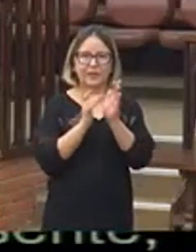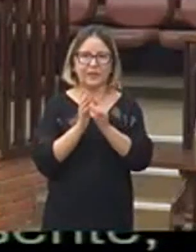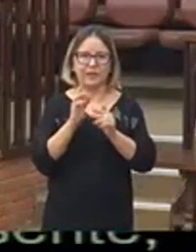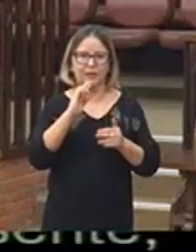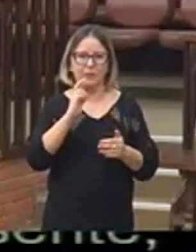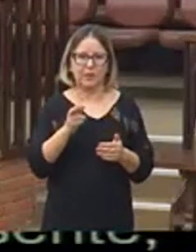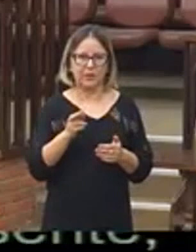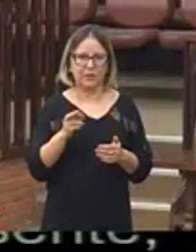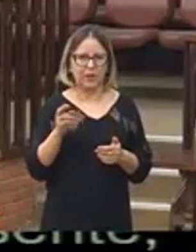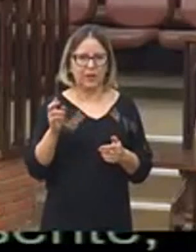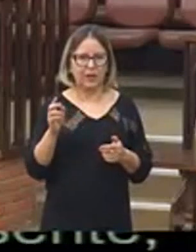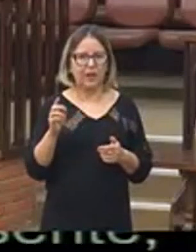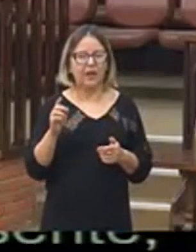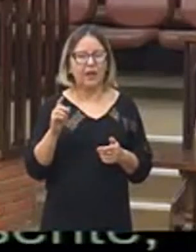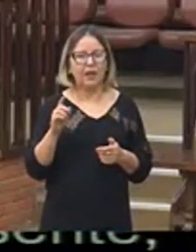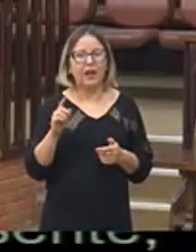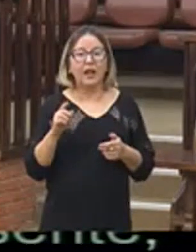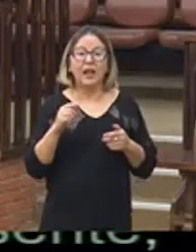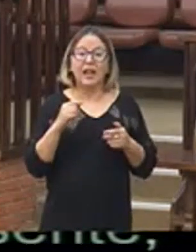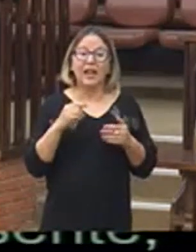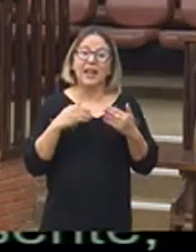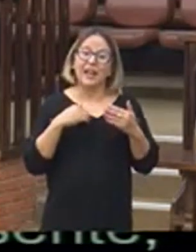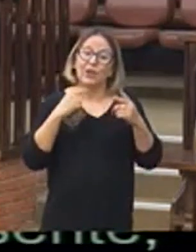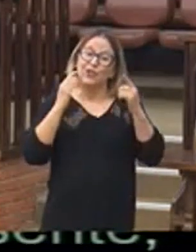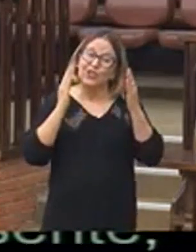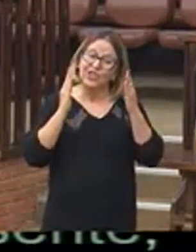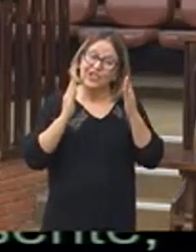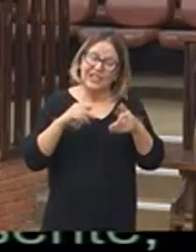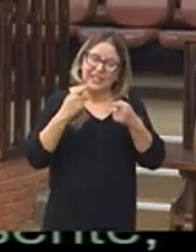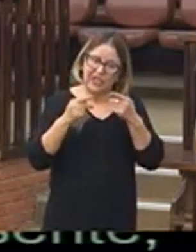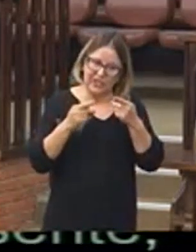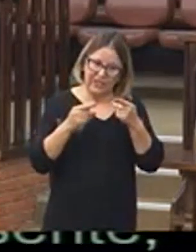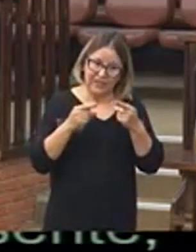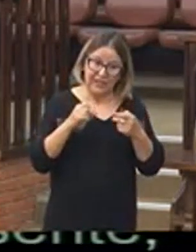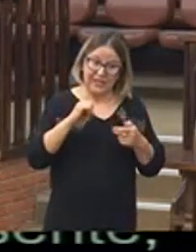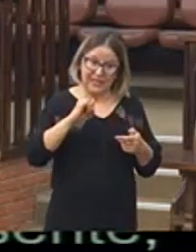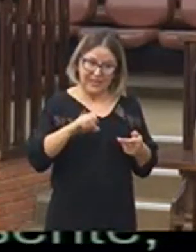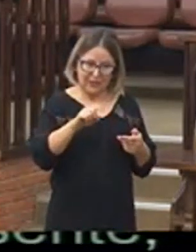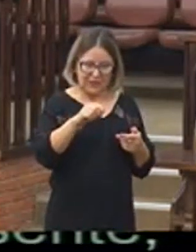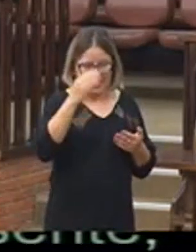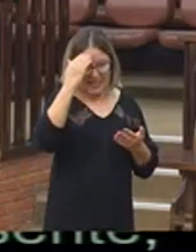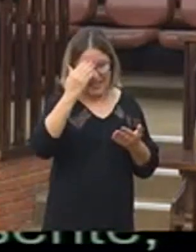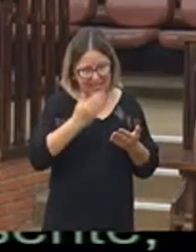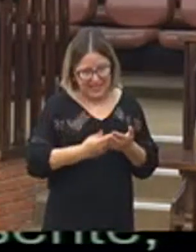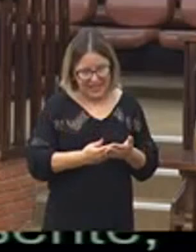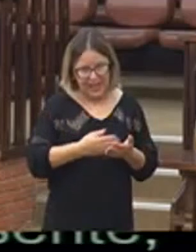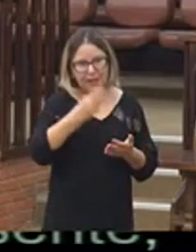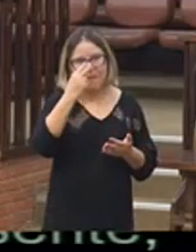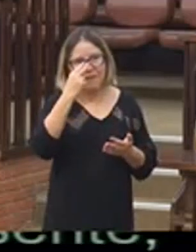Jesus: não te disse eu que se creres, verás a glória de Deus?